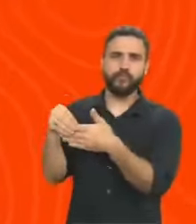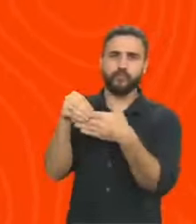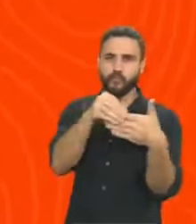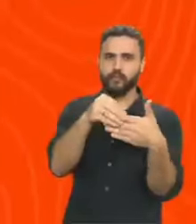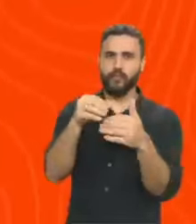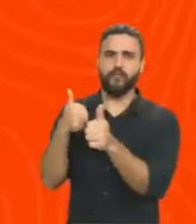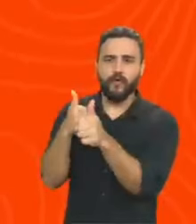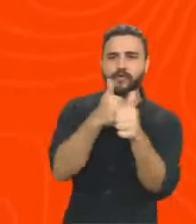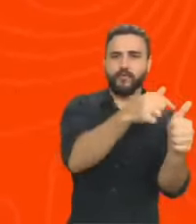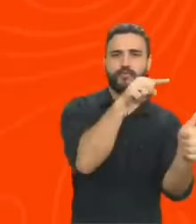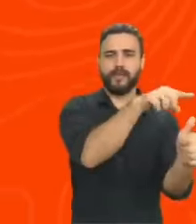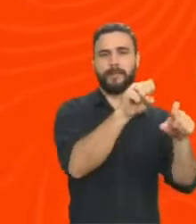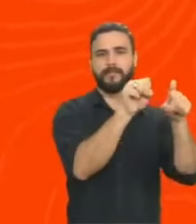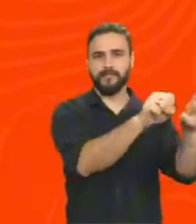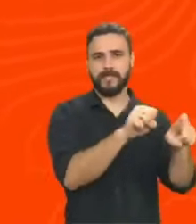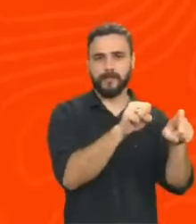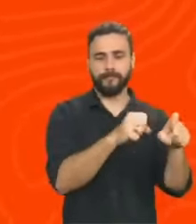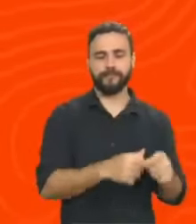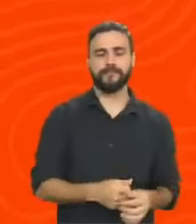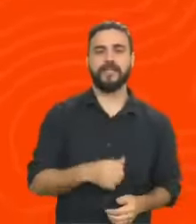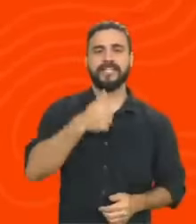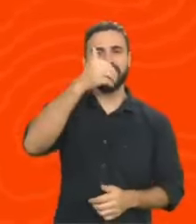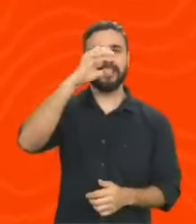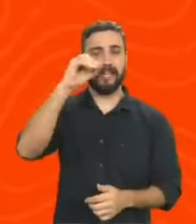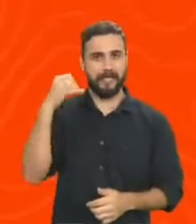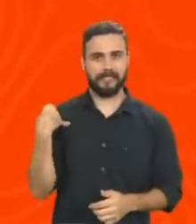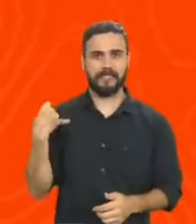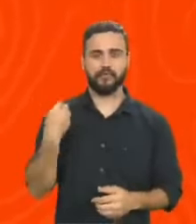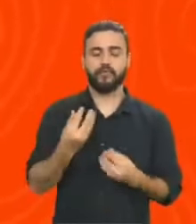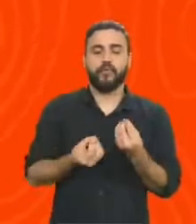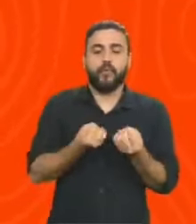Olha, até hoje, de 10 anos até hoje. 21 edições,